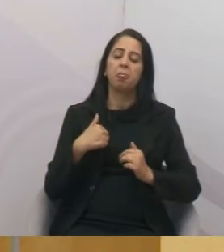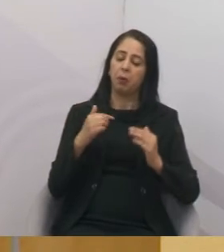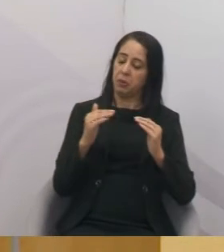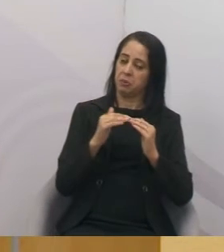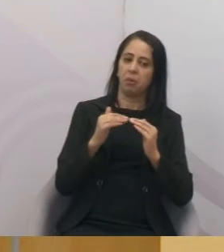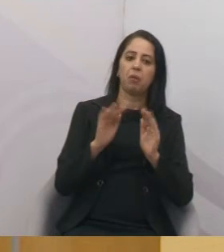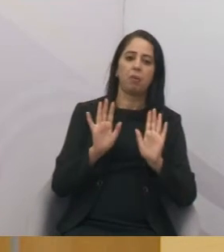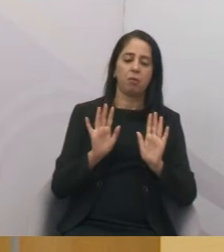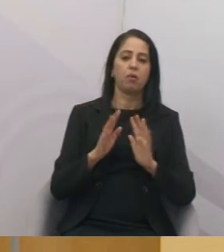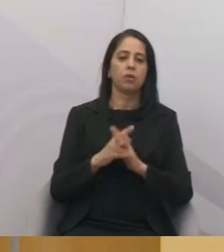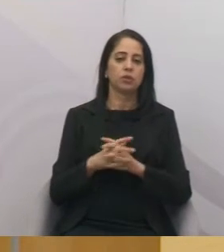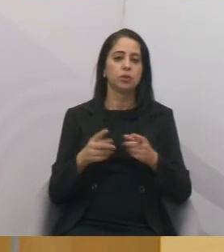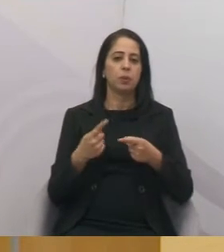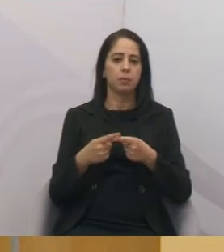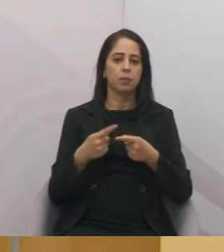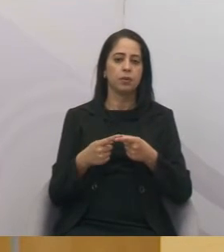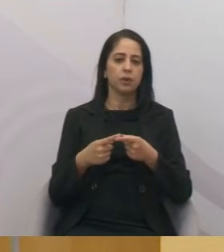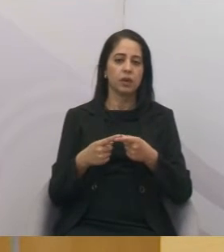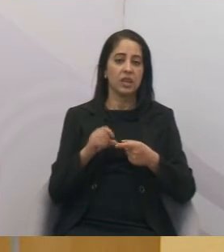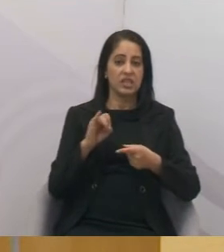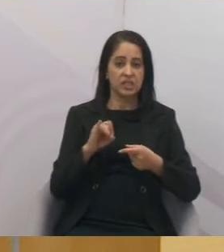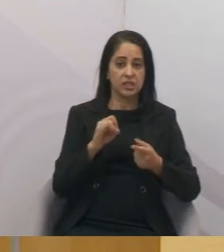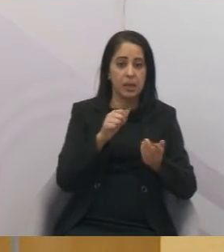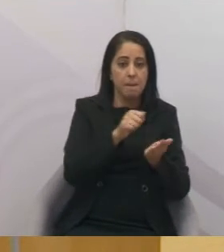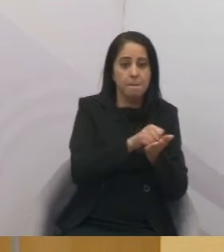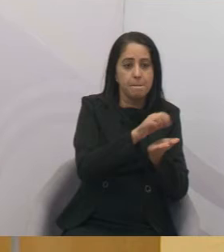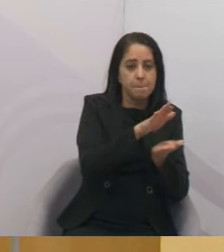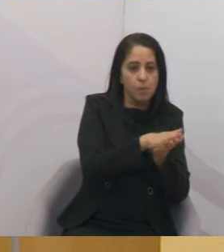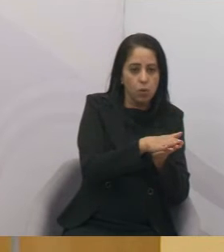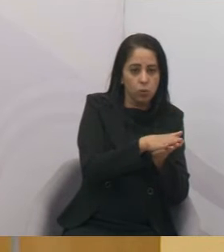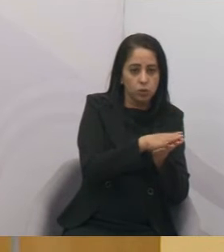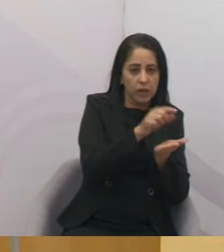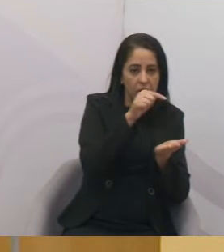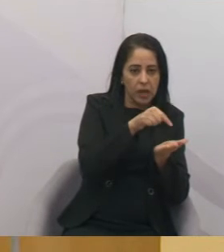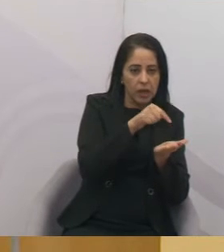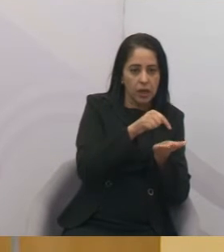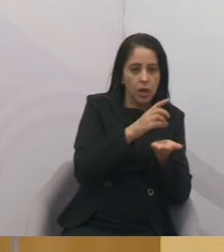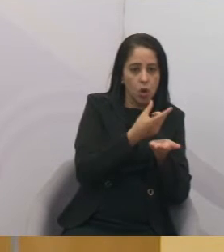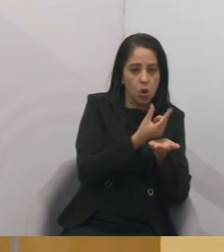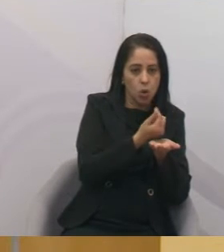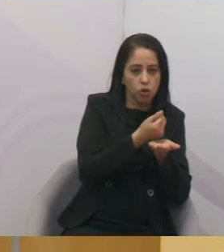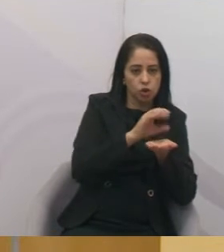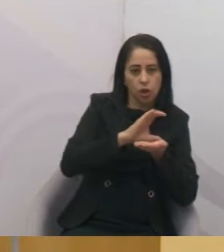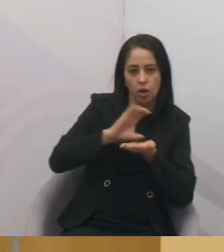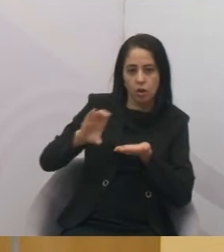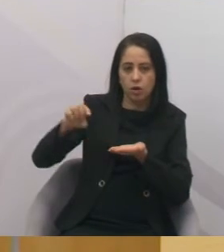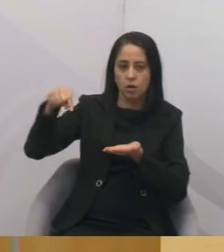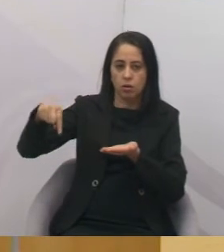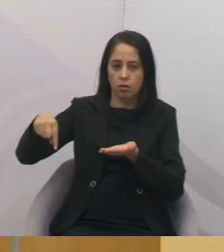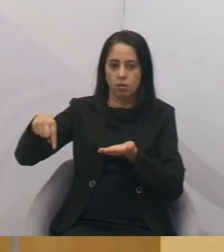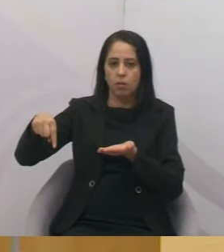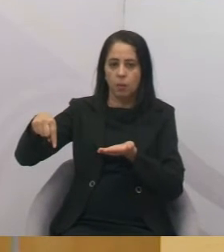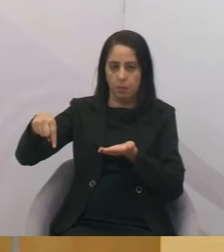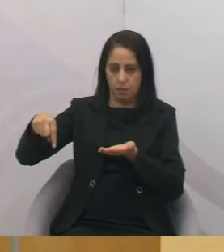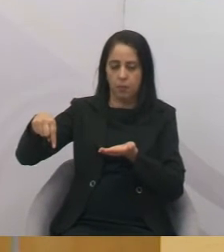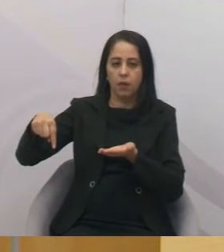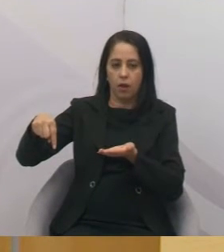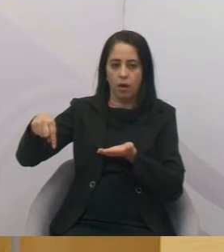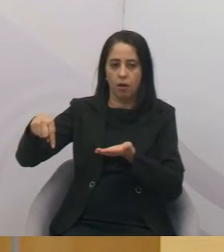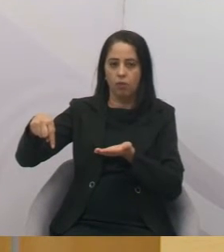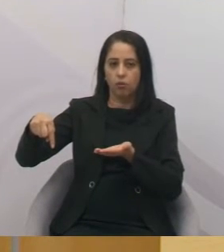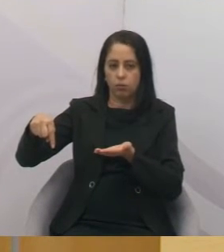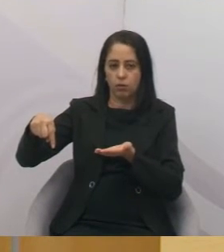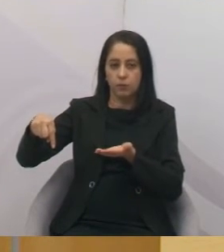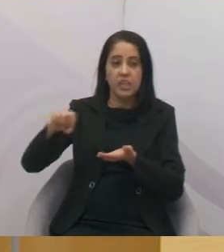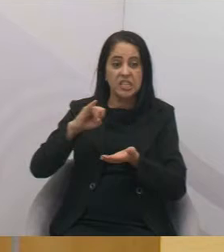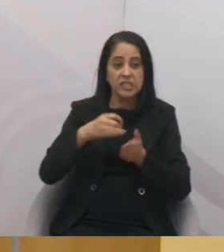com Vossa Excelência, porque se há aplicação de multa, se há aplicação de alguma exação por conta de algum